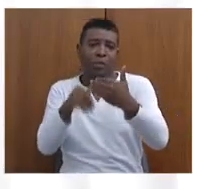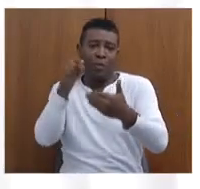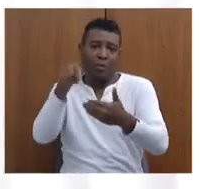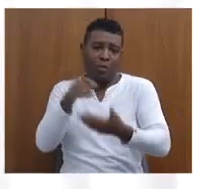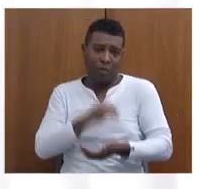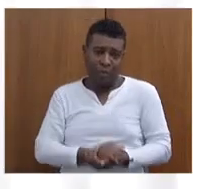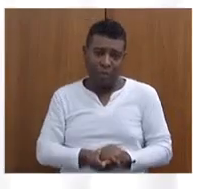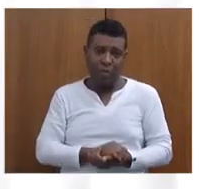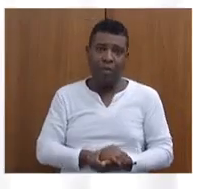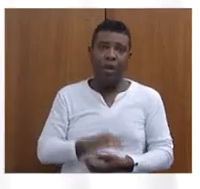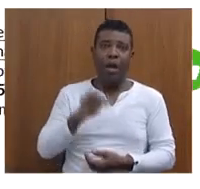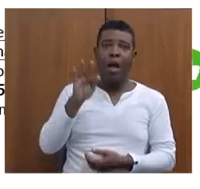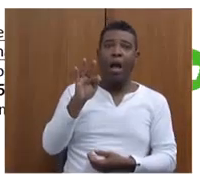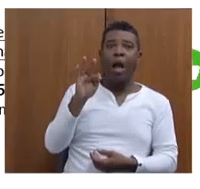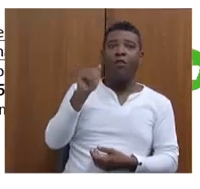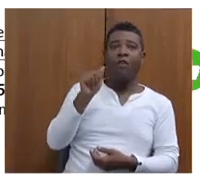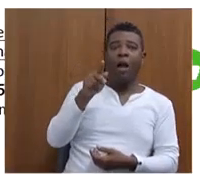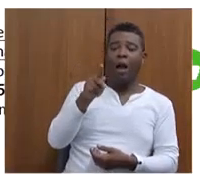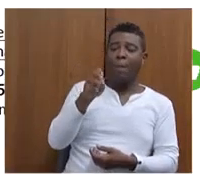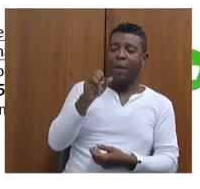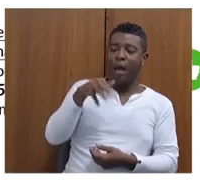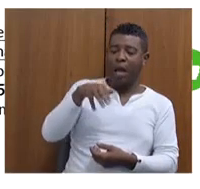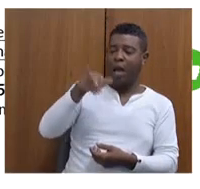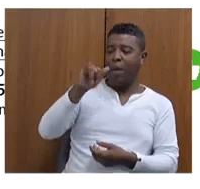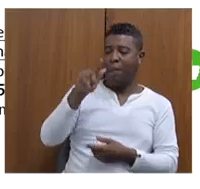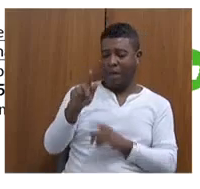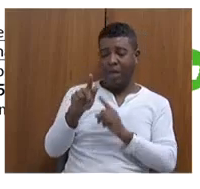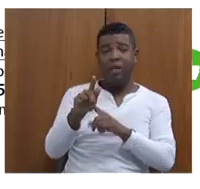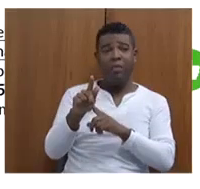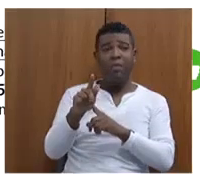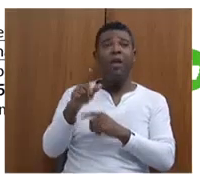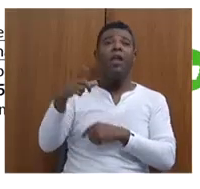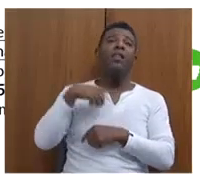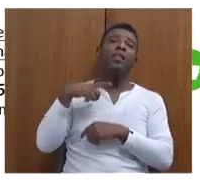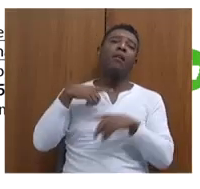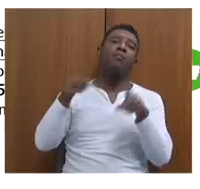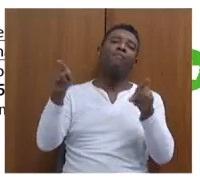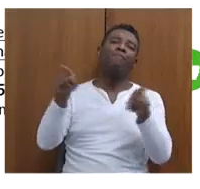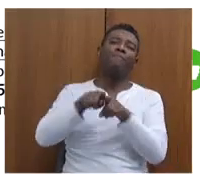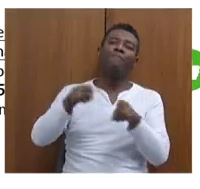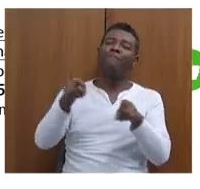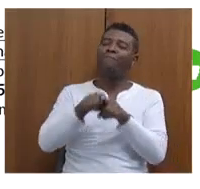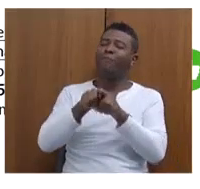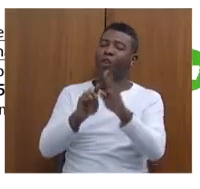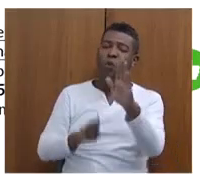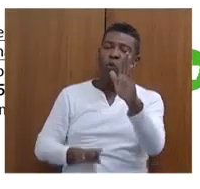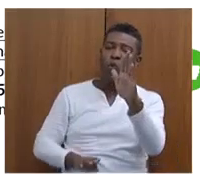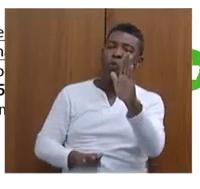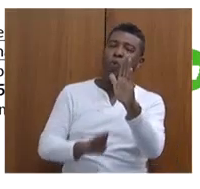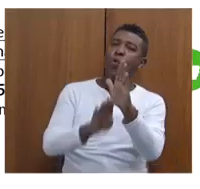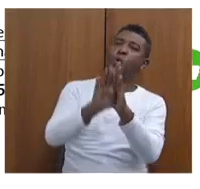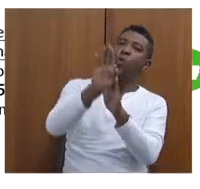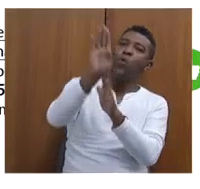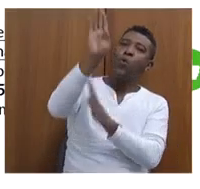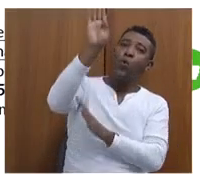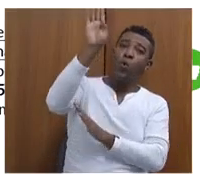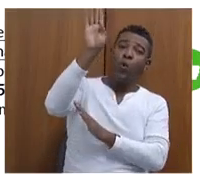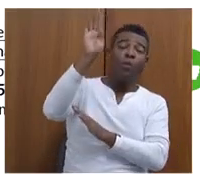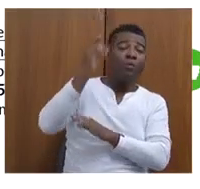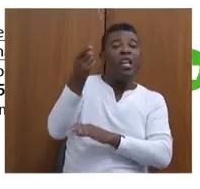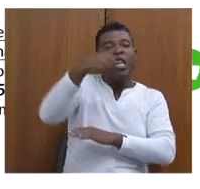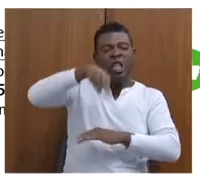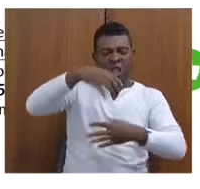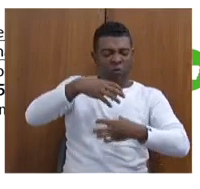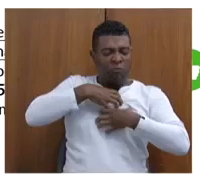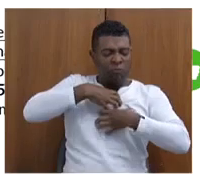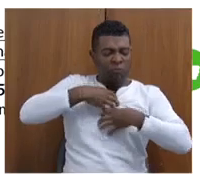fapemig né Nós temos aqui também um recorde que eu que eu acho que eu fico né a gente se invadece muito